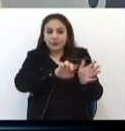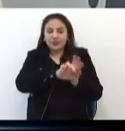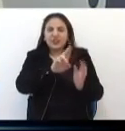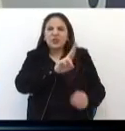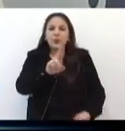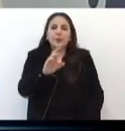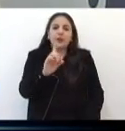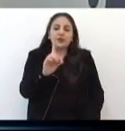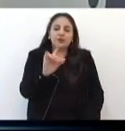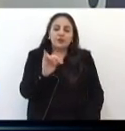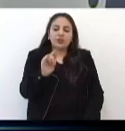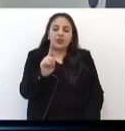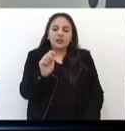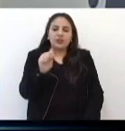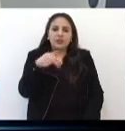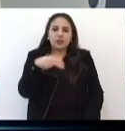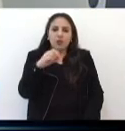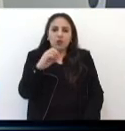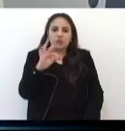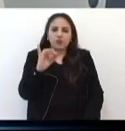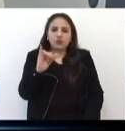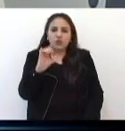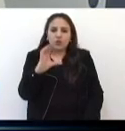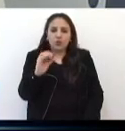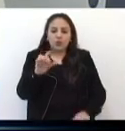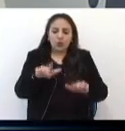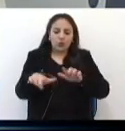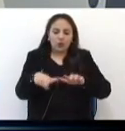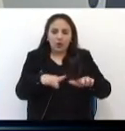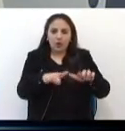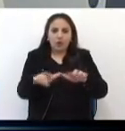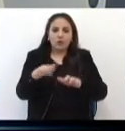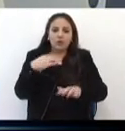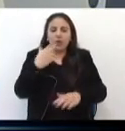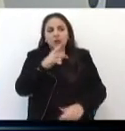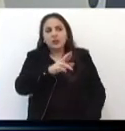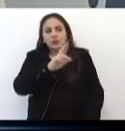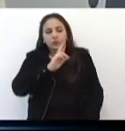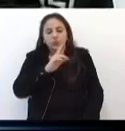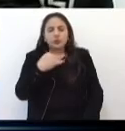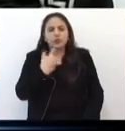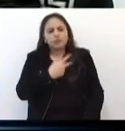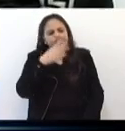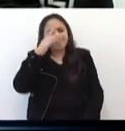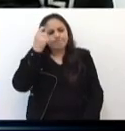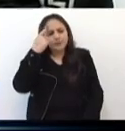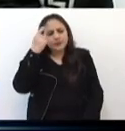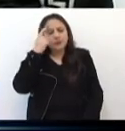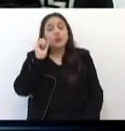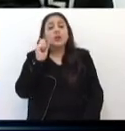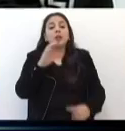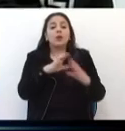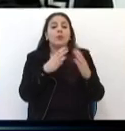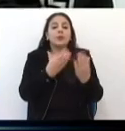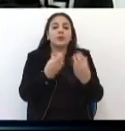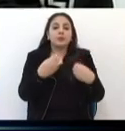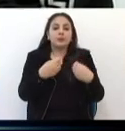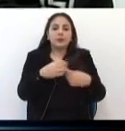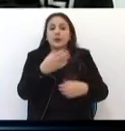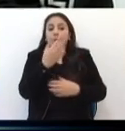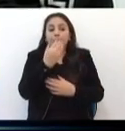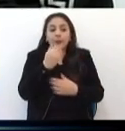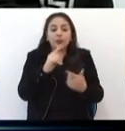chama diagnóstico local, ele responde e aí a gente vê o que essa comunidade está